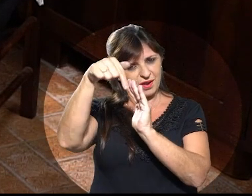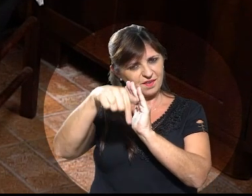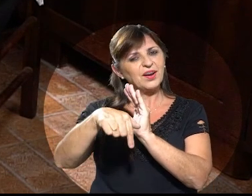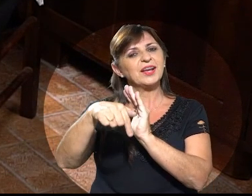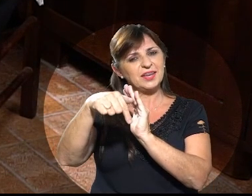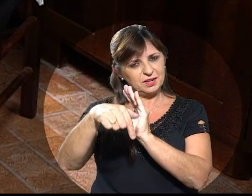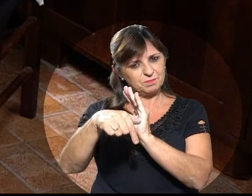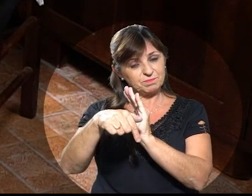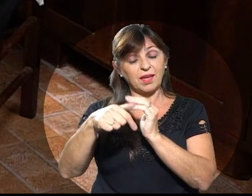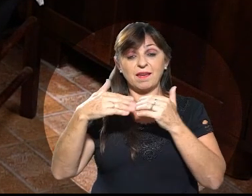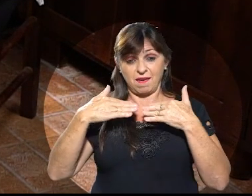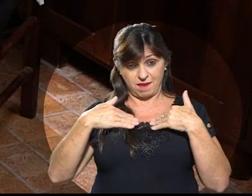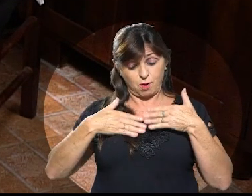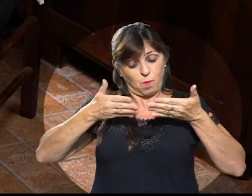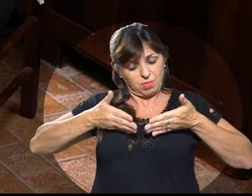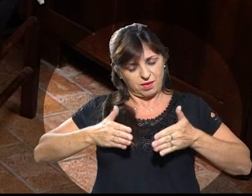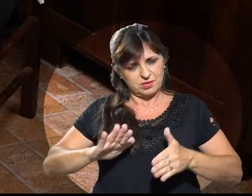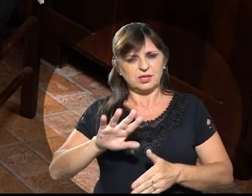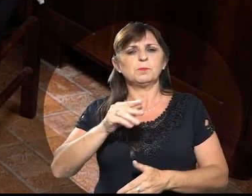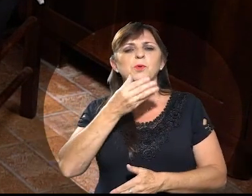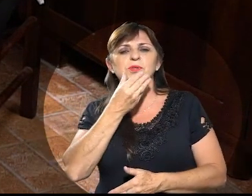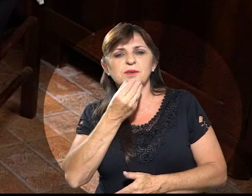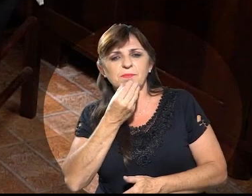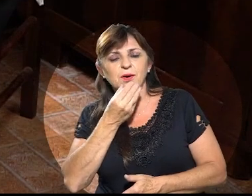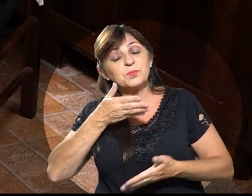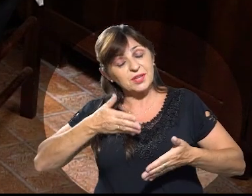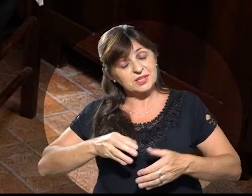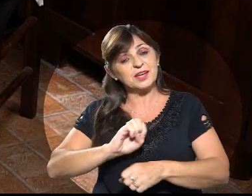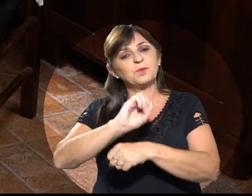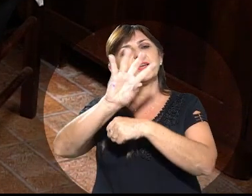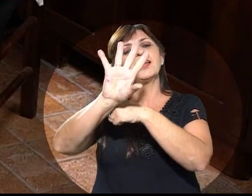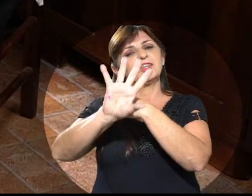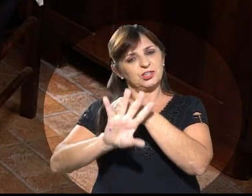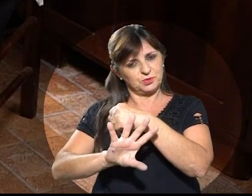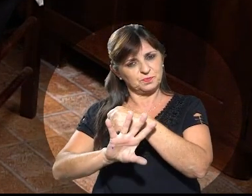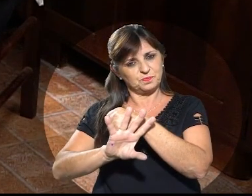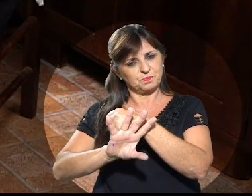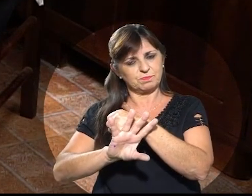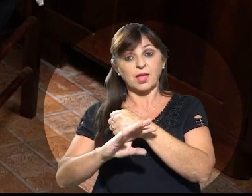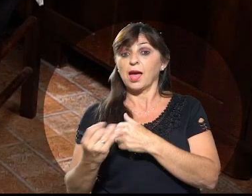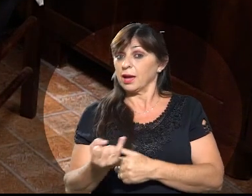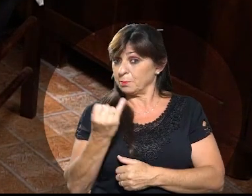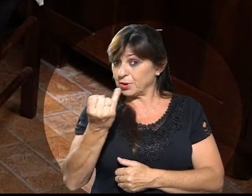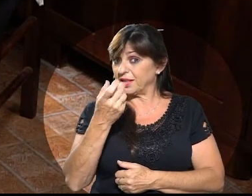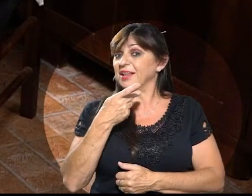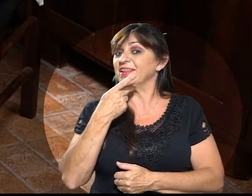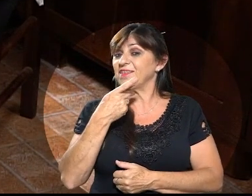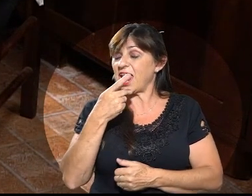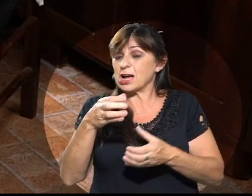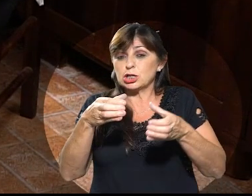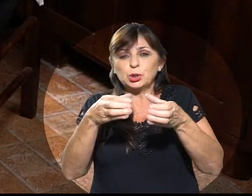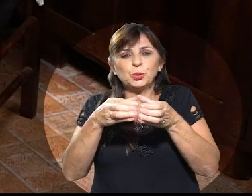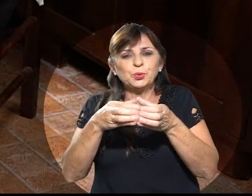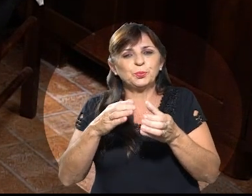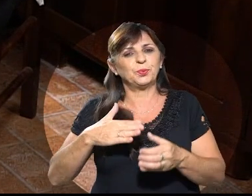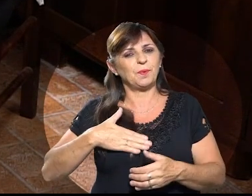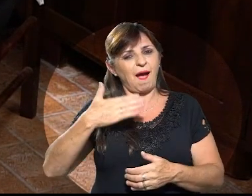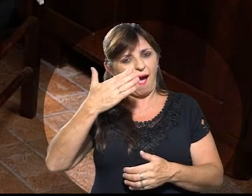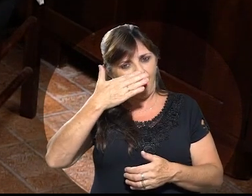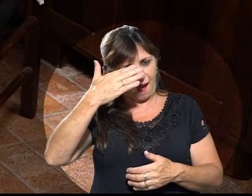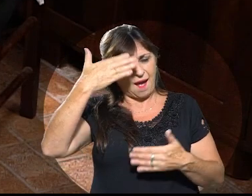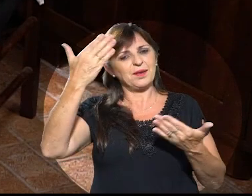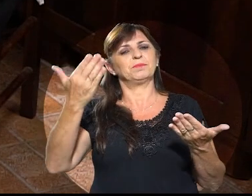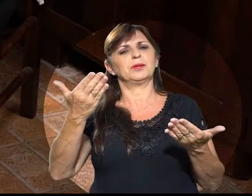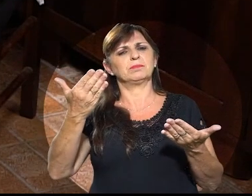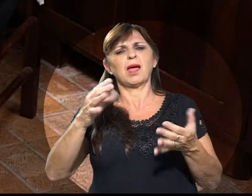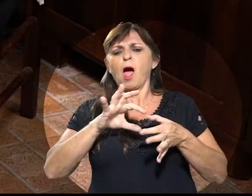Erechim. Muito importante dizer que o povo árabe é bastante unido, né? Gosta de andar normalmente em comunidades árabes. Exatamente.